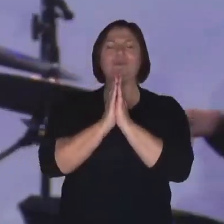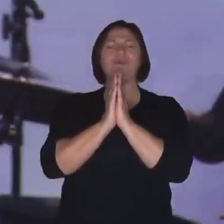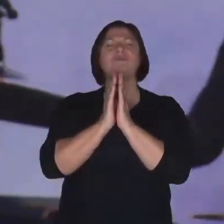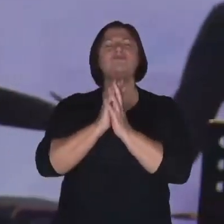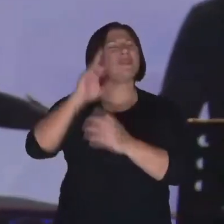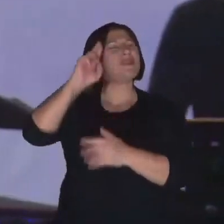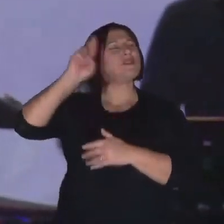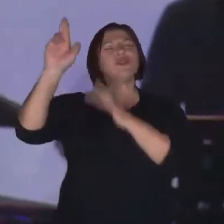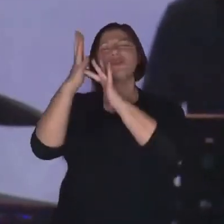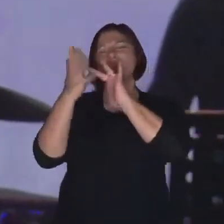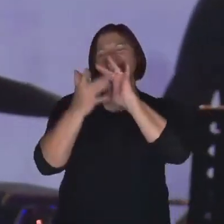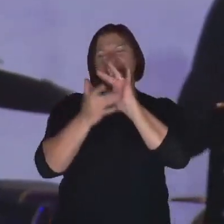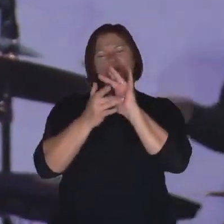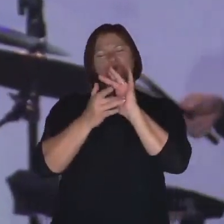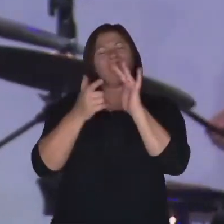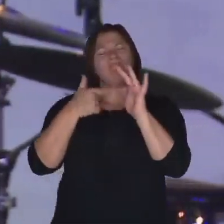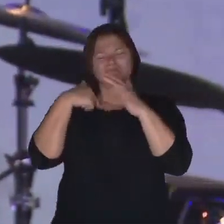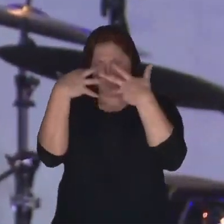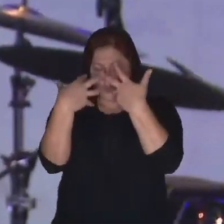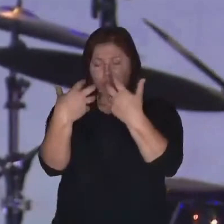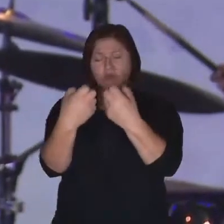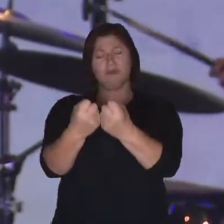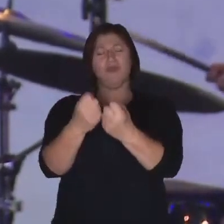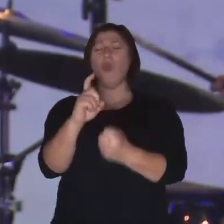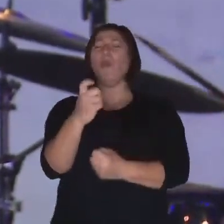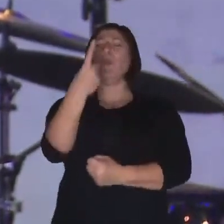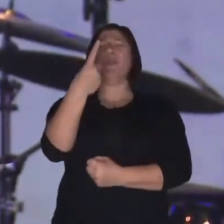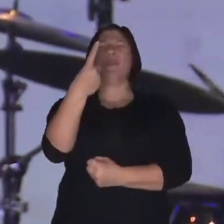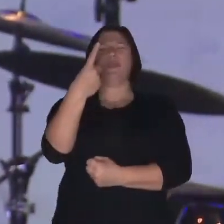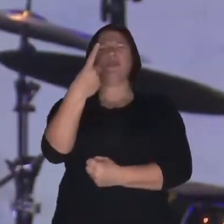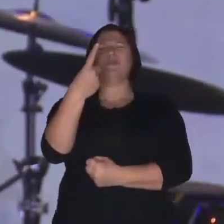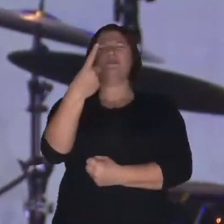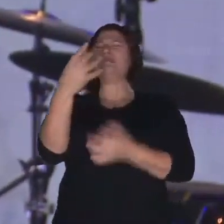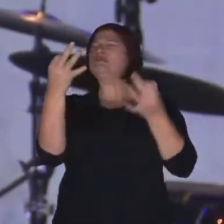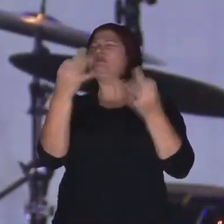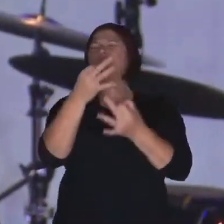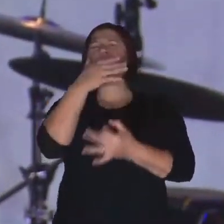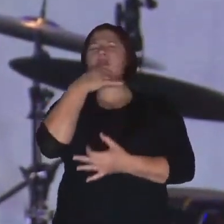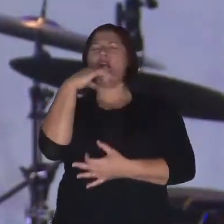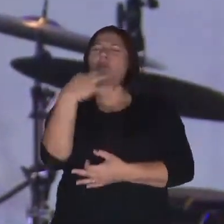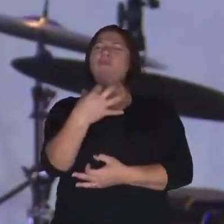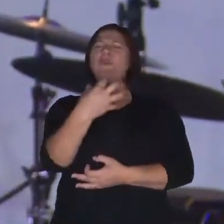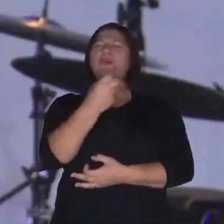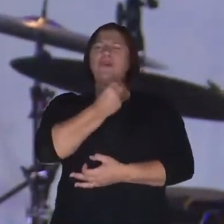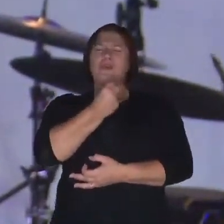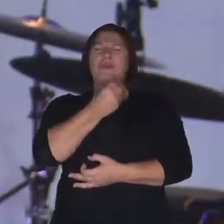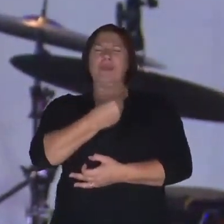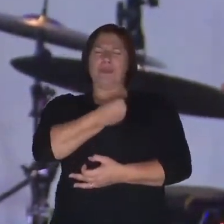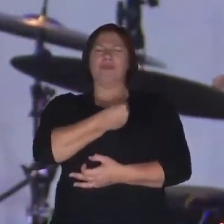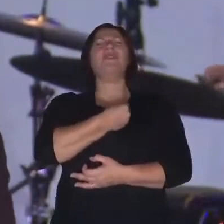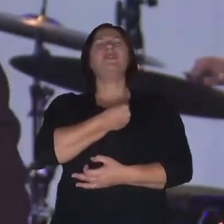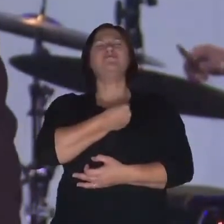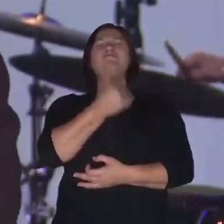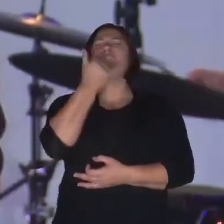recebo como único e suficiente Salvador da minha vida. Perdoe os